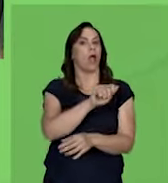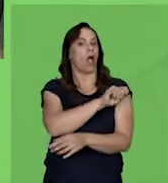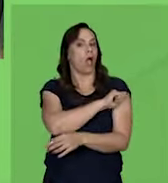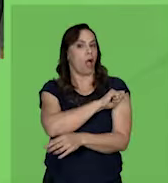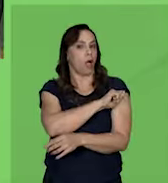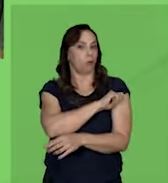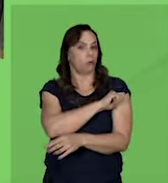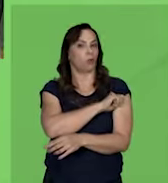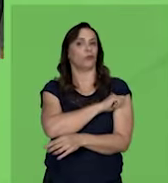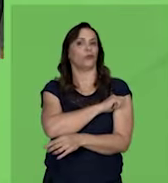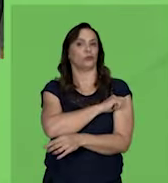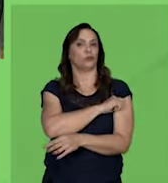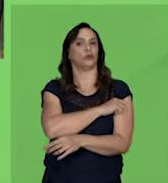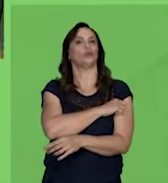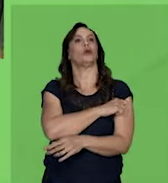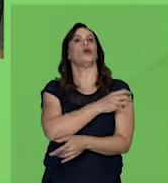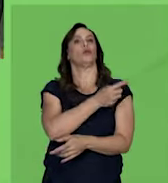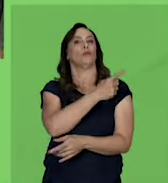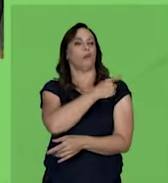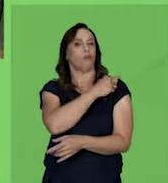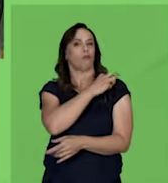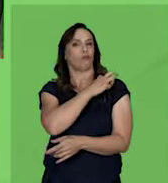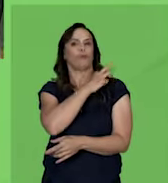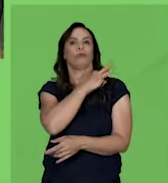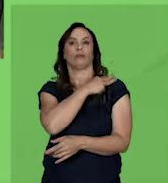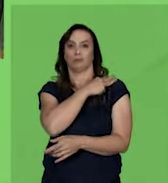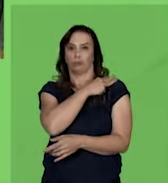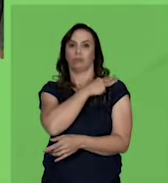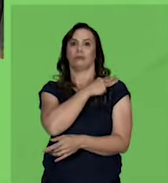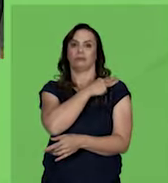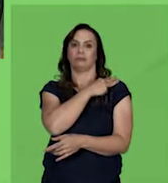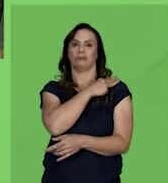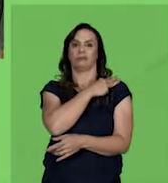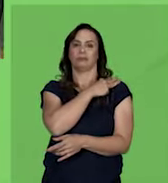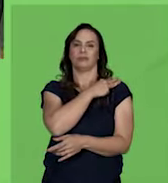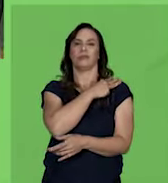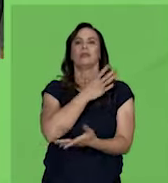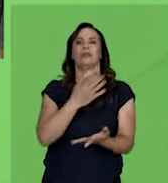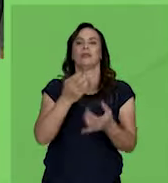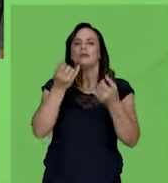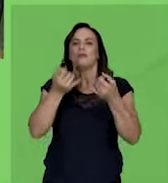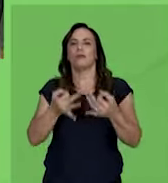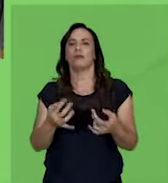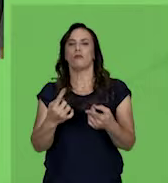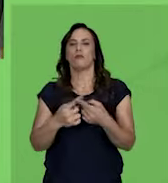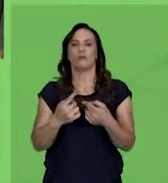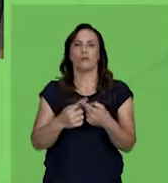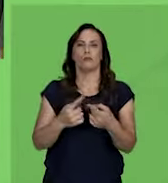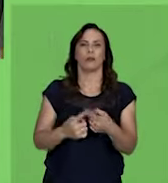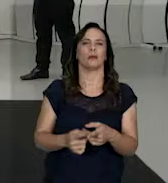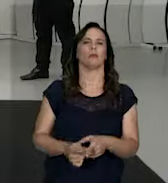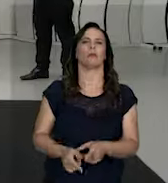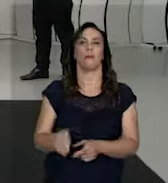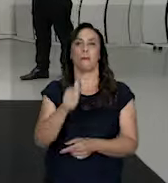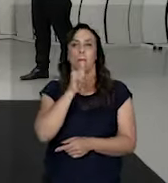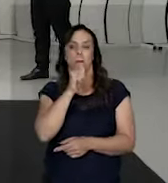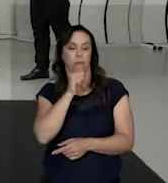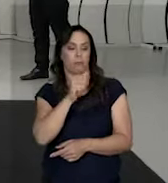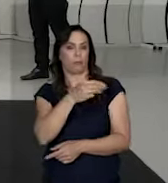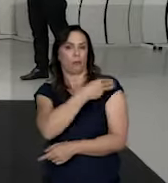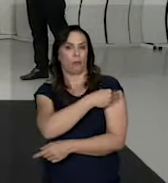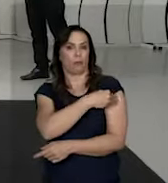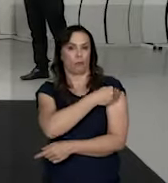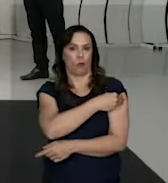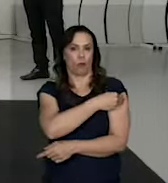ano do ensino médio. Alunos do ensino médio, por que bebida alcoólica e direção é uma mistura